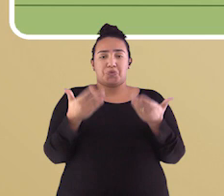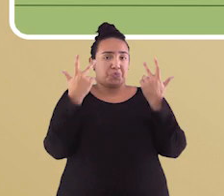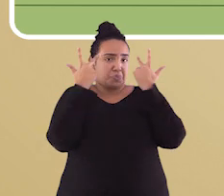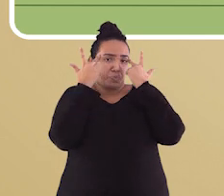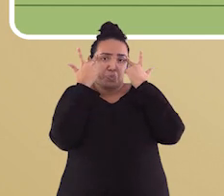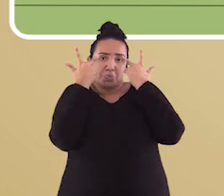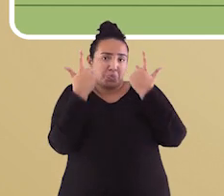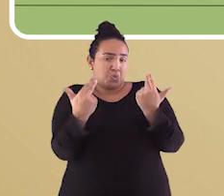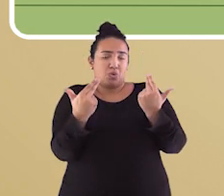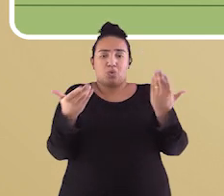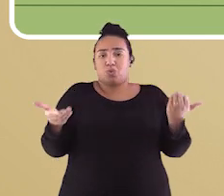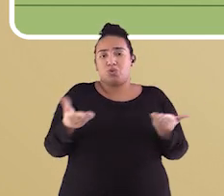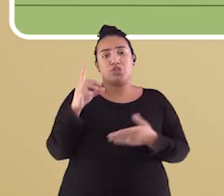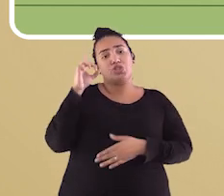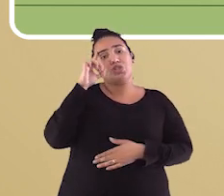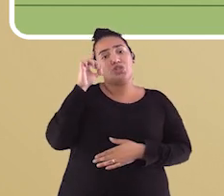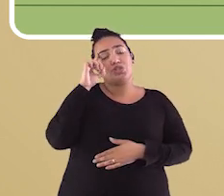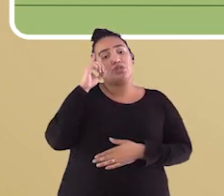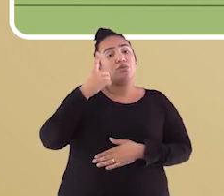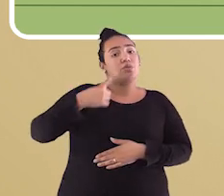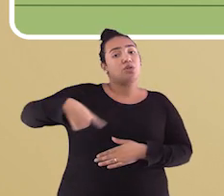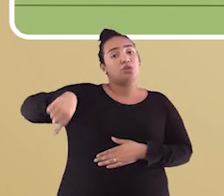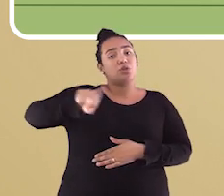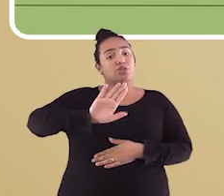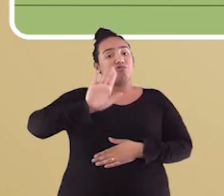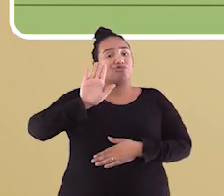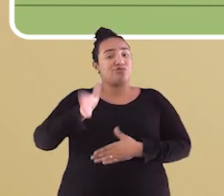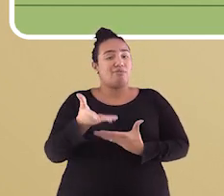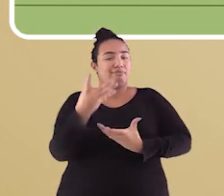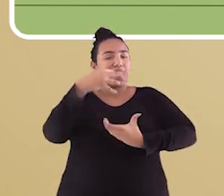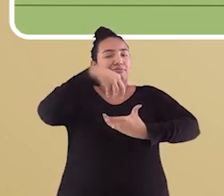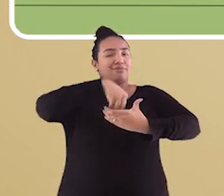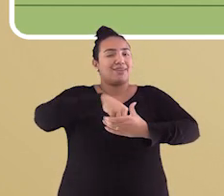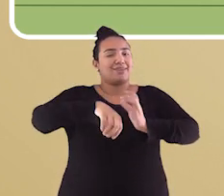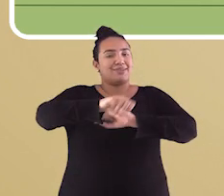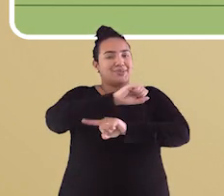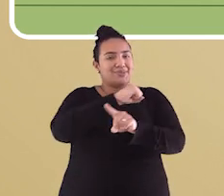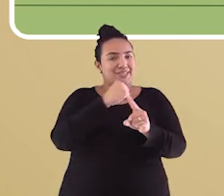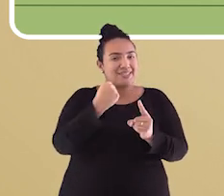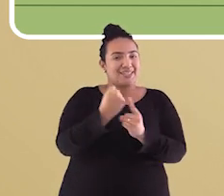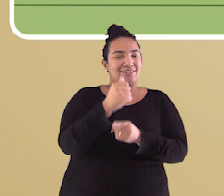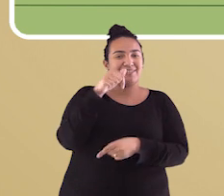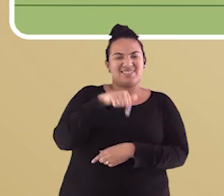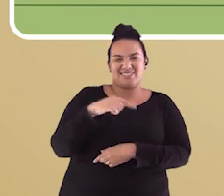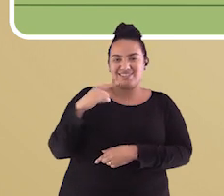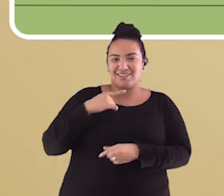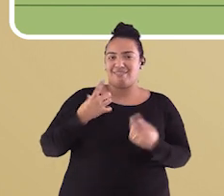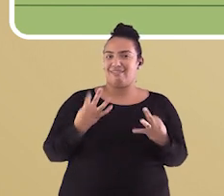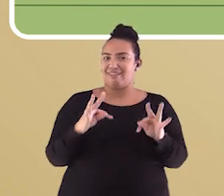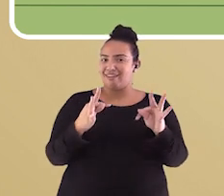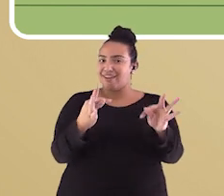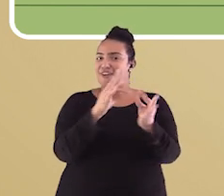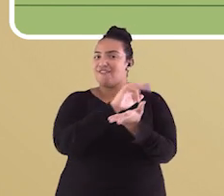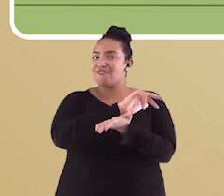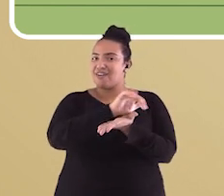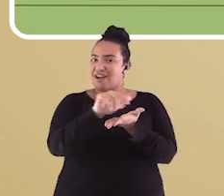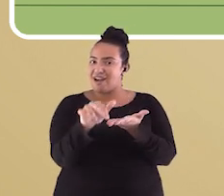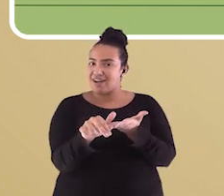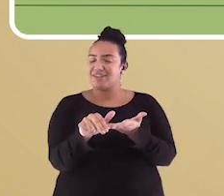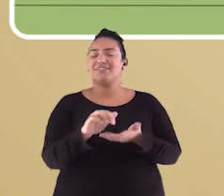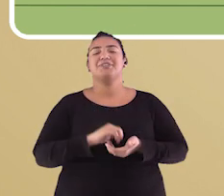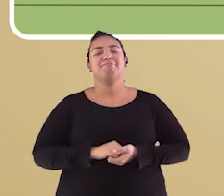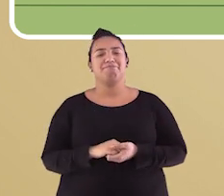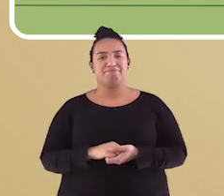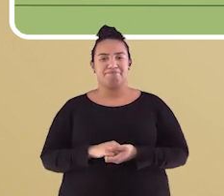dia a dia, porque já estamos imersos em uma sociedade rodeada de muitas tecnologias e